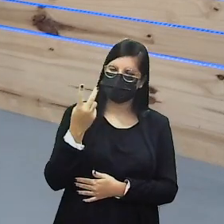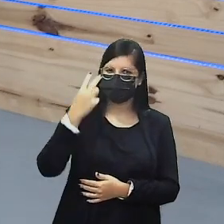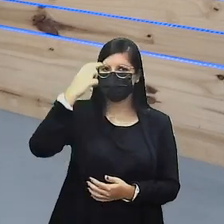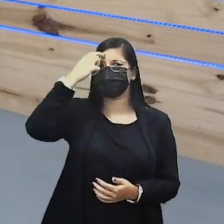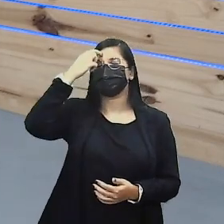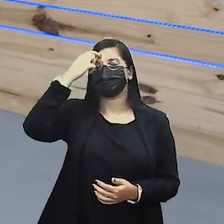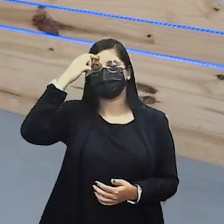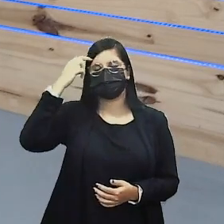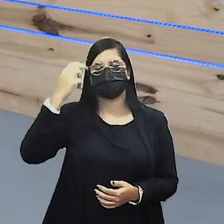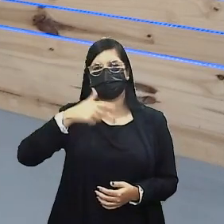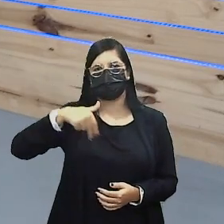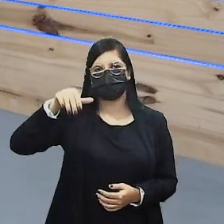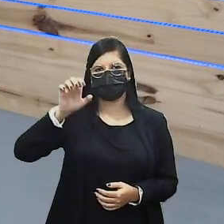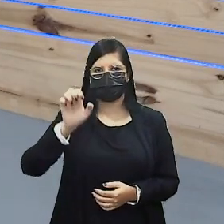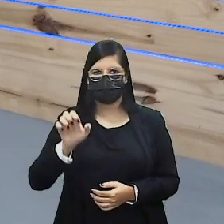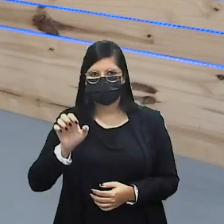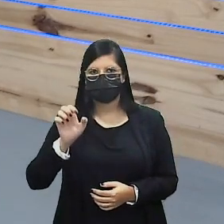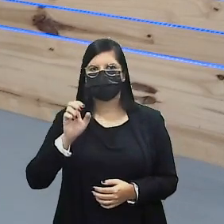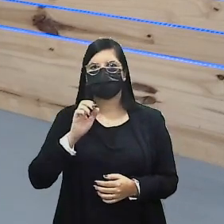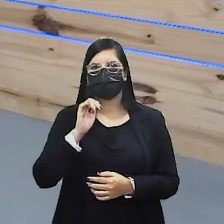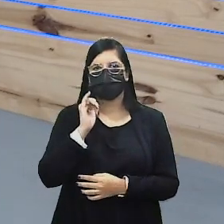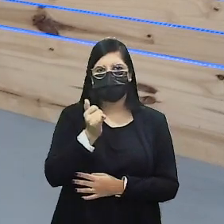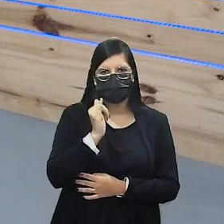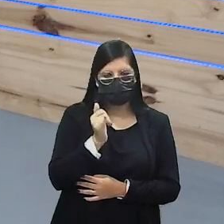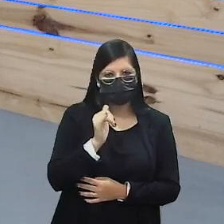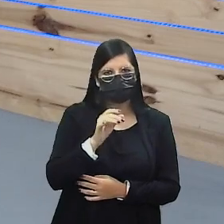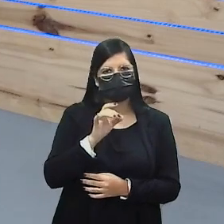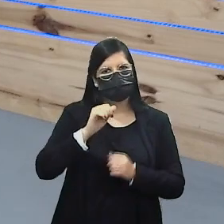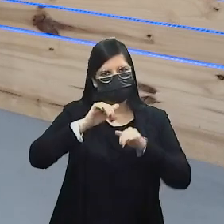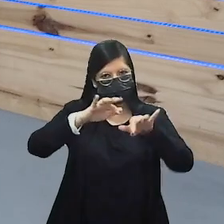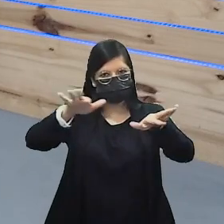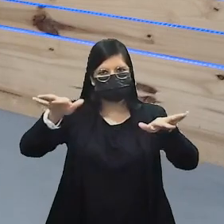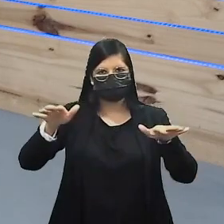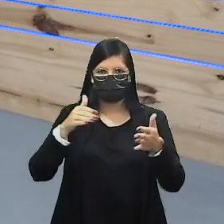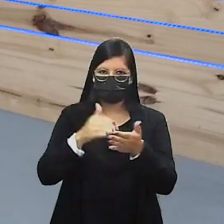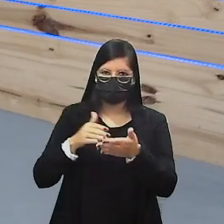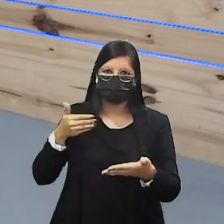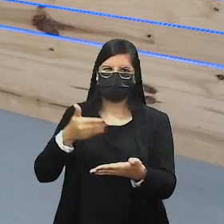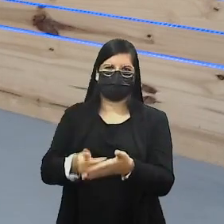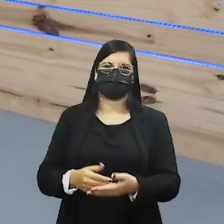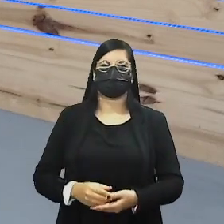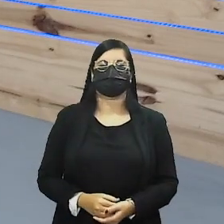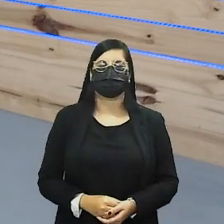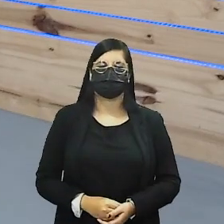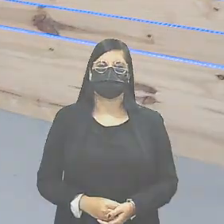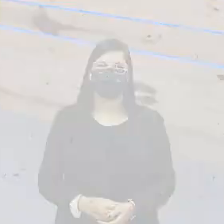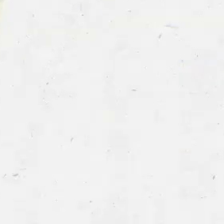cultura, né, e contar nossos casos por aí. Né? Até a próxima, pessoal!